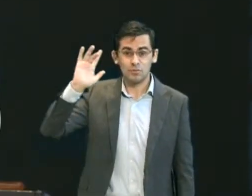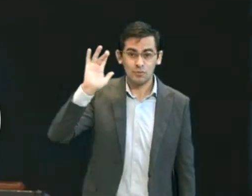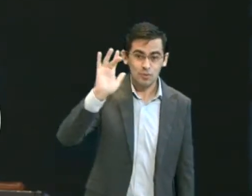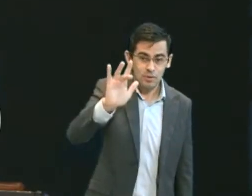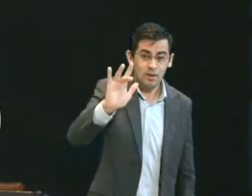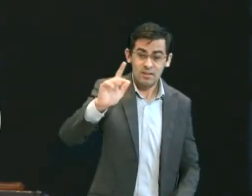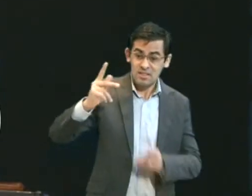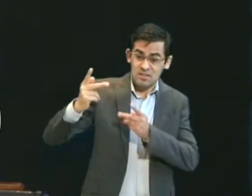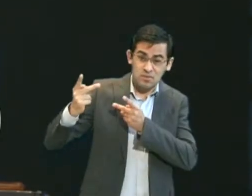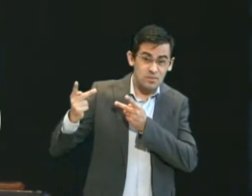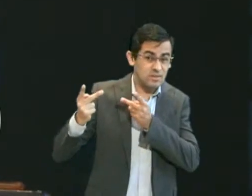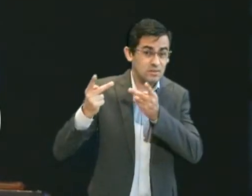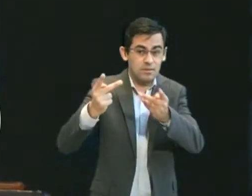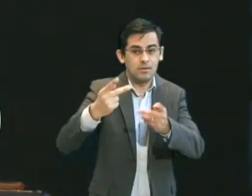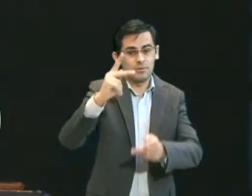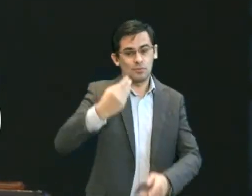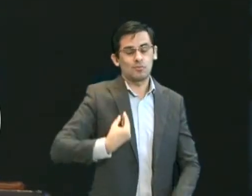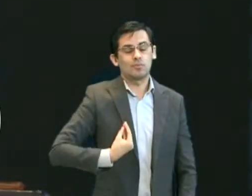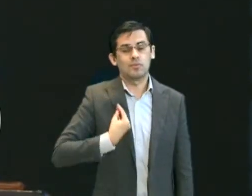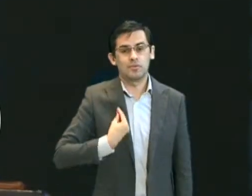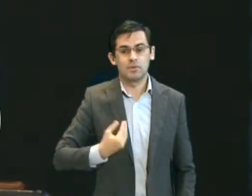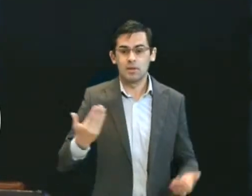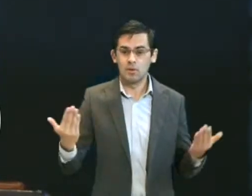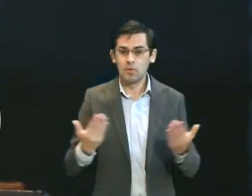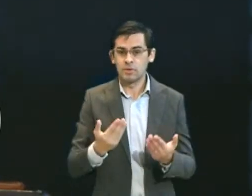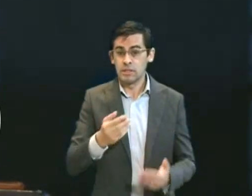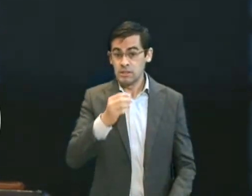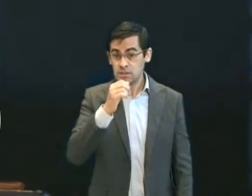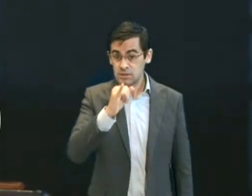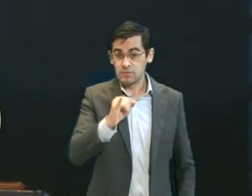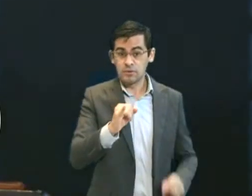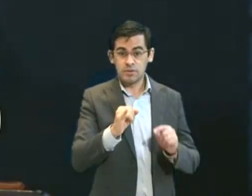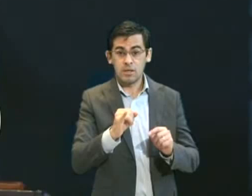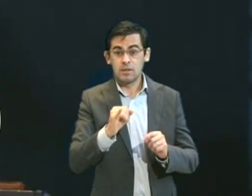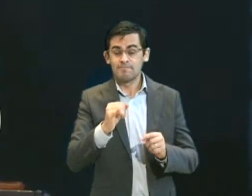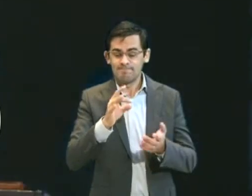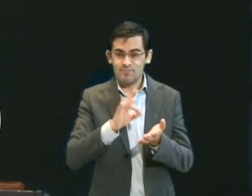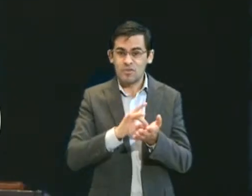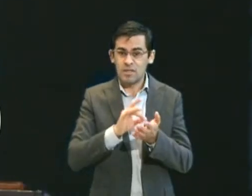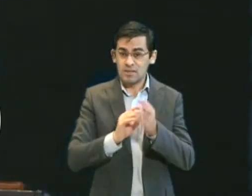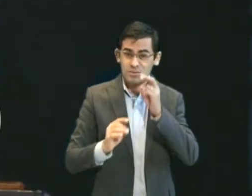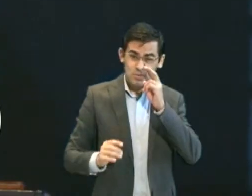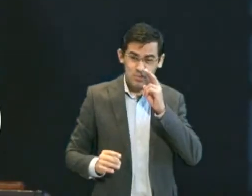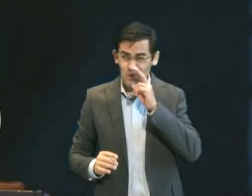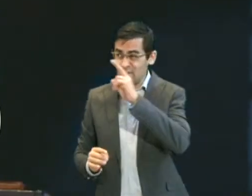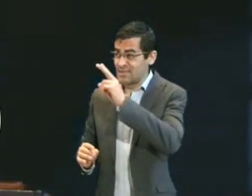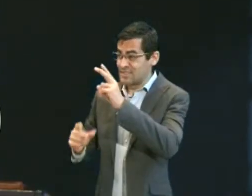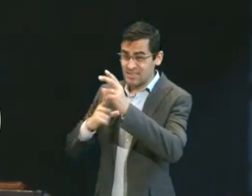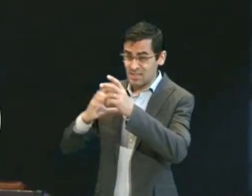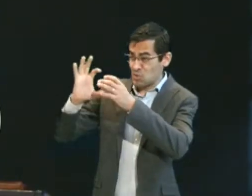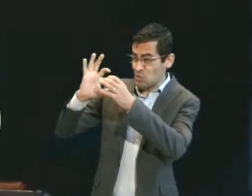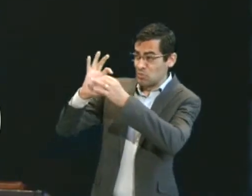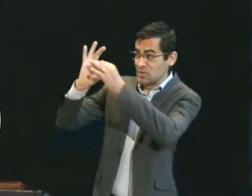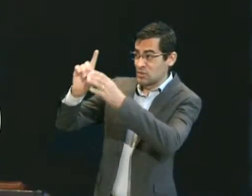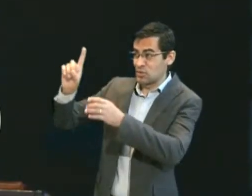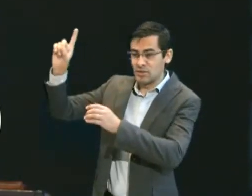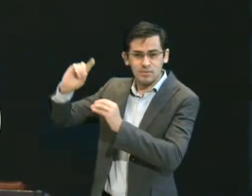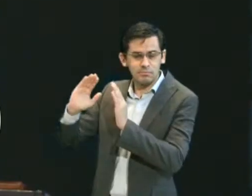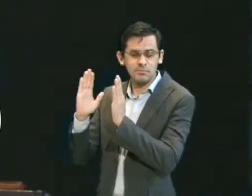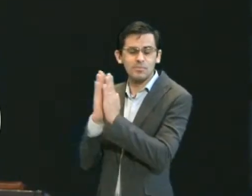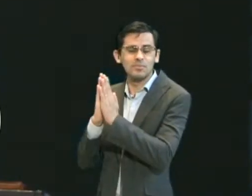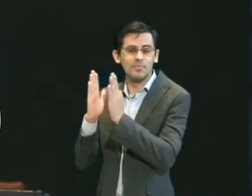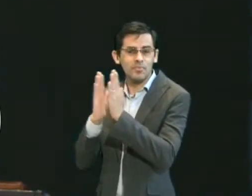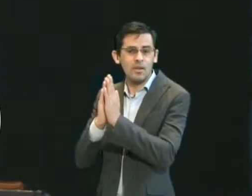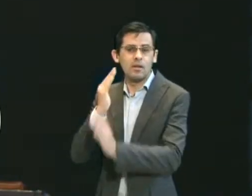te visitar. Se você olhar para a comunhão com Ele, as orações, e